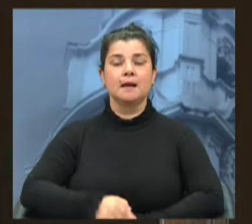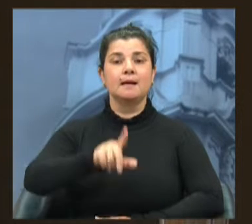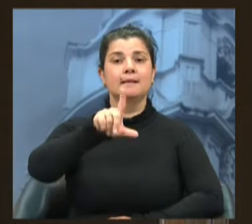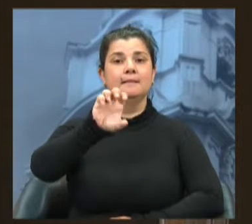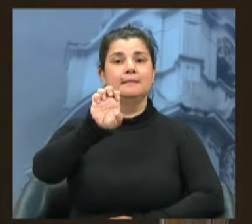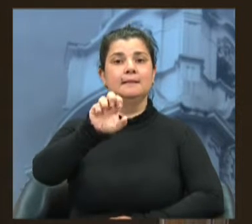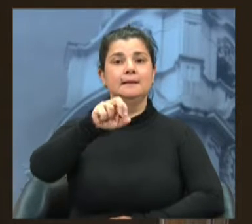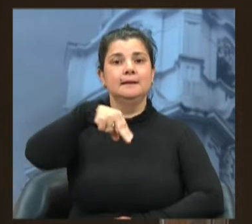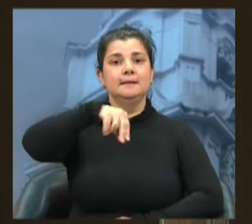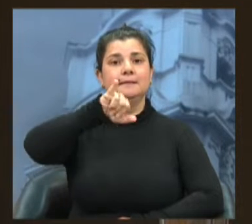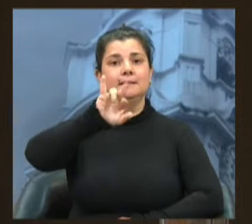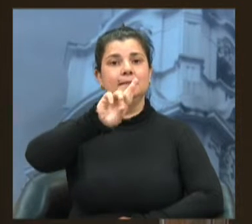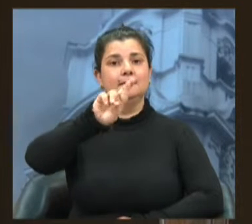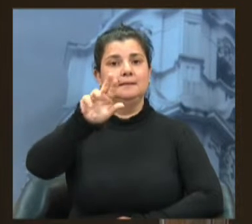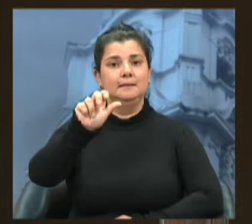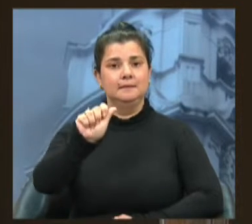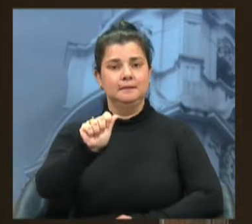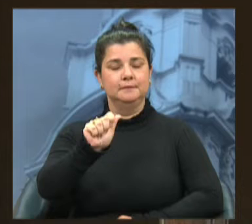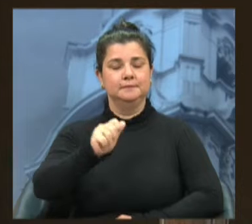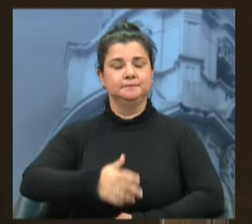Lenira Maria Viana Nunes.